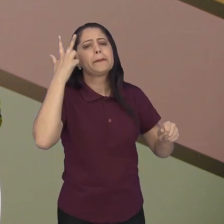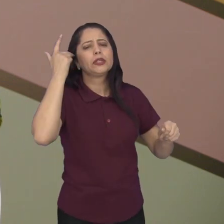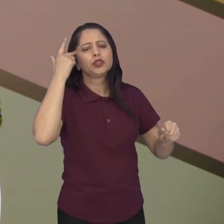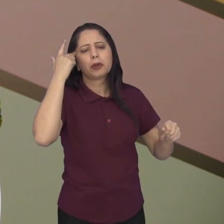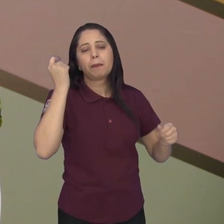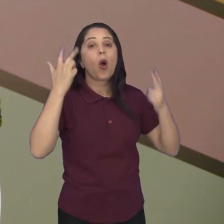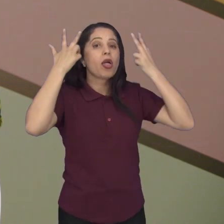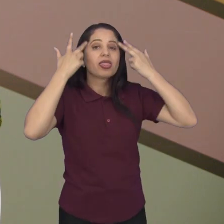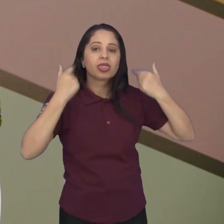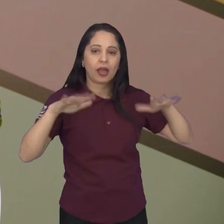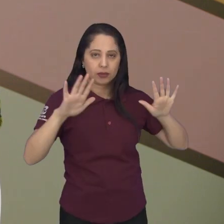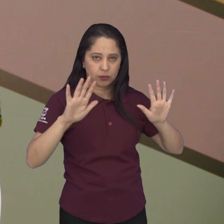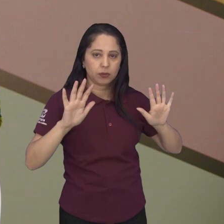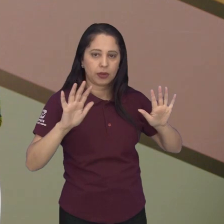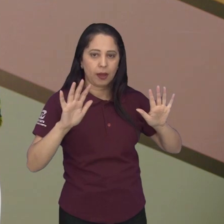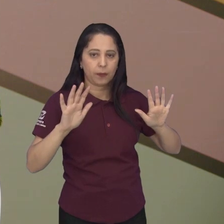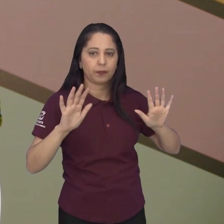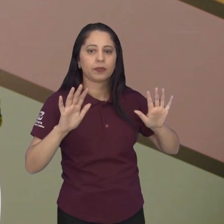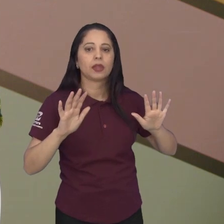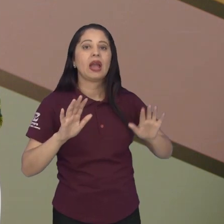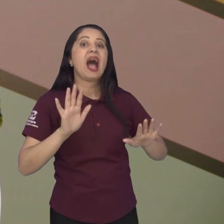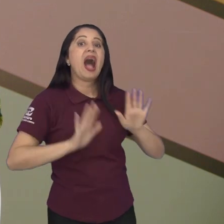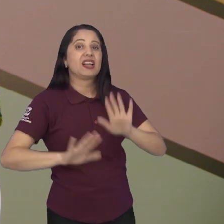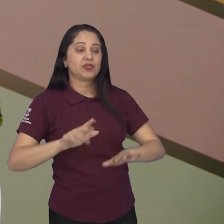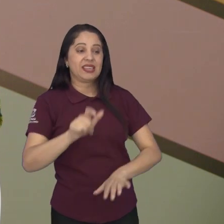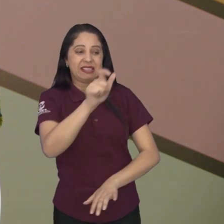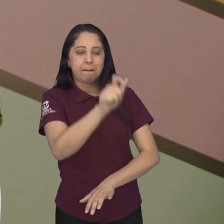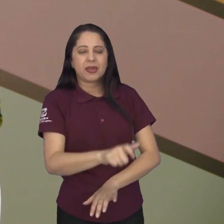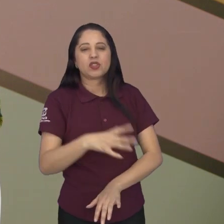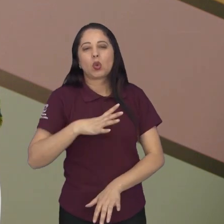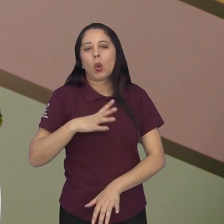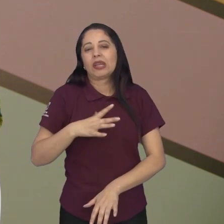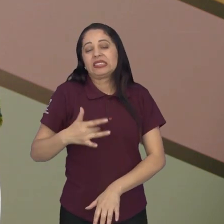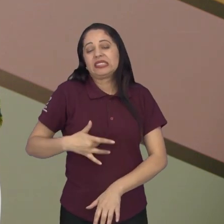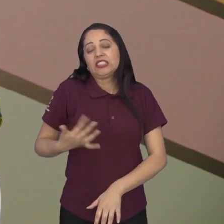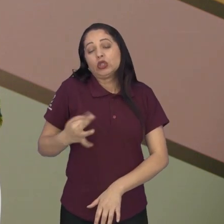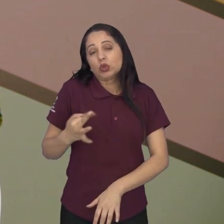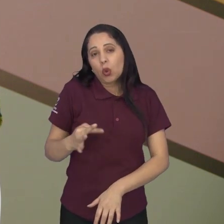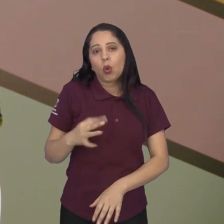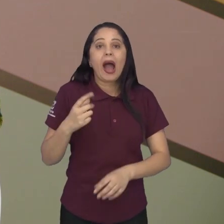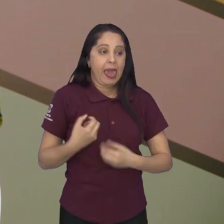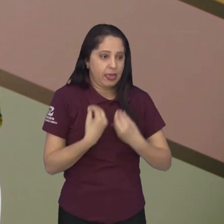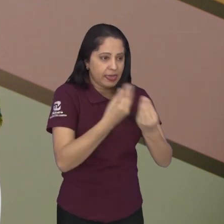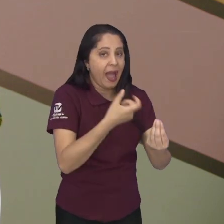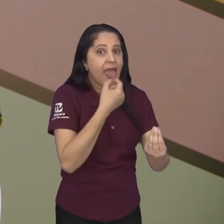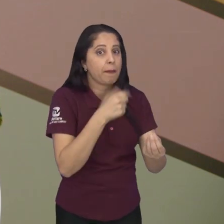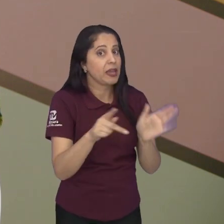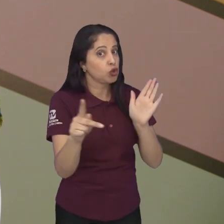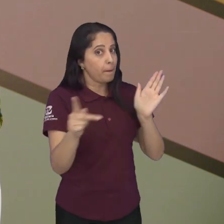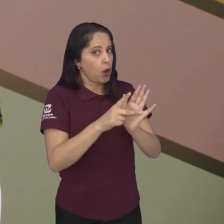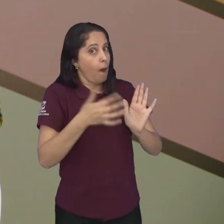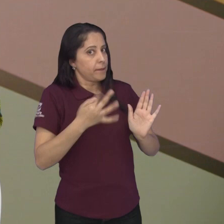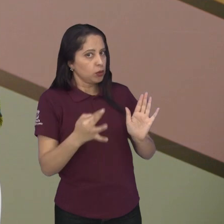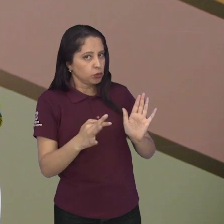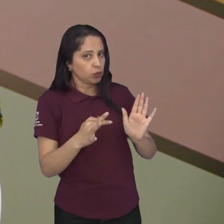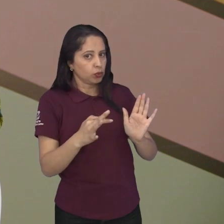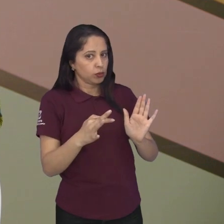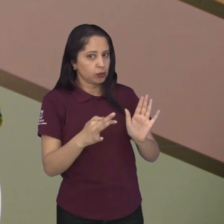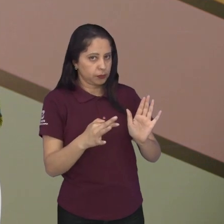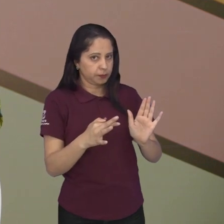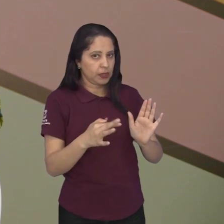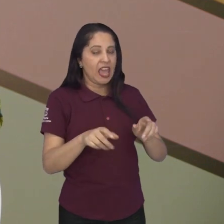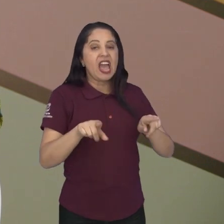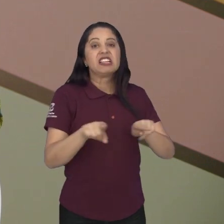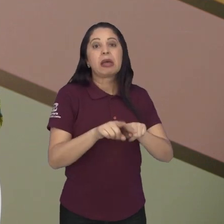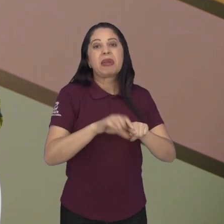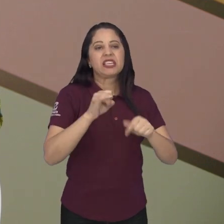da infecção. O que eu preciso dar para esse paciente é suporte. O paciente muitas vezes tem dor abdominal, eu preciso dar medicação para dor, fica desidratado, né, tem diarreia.